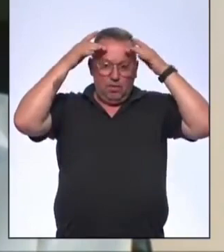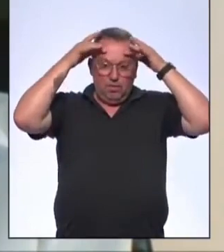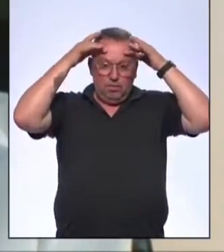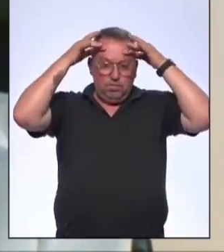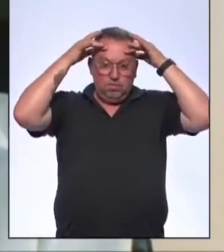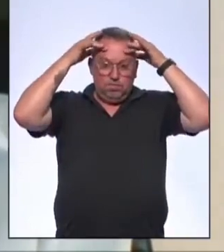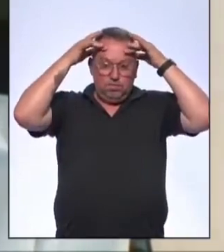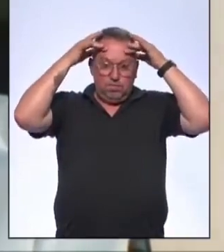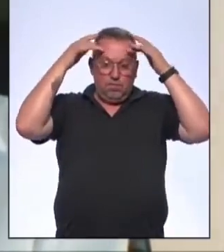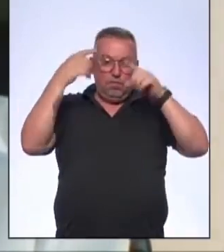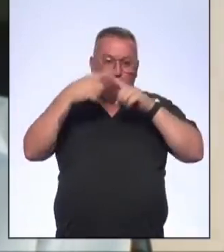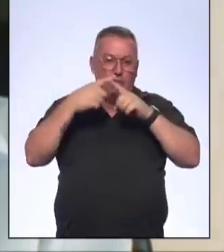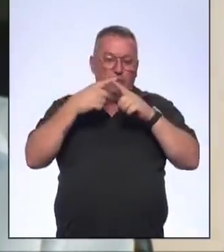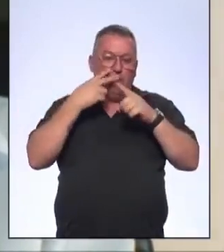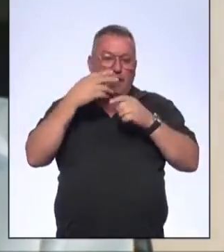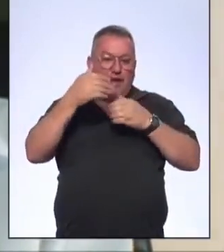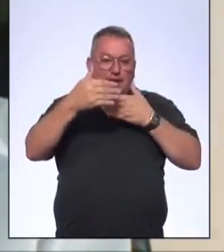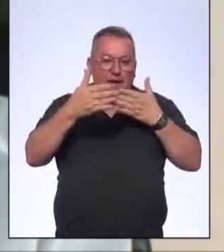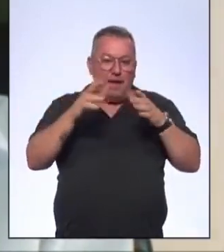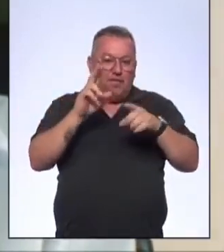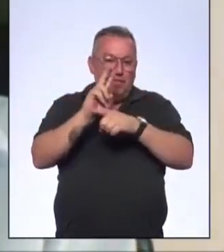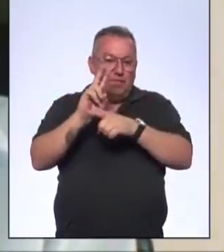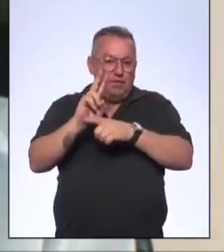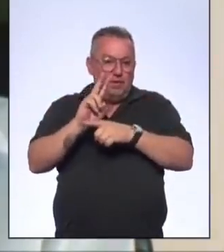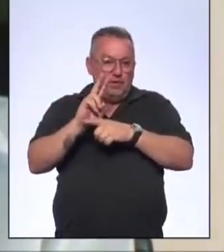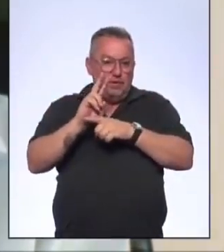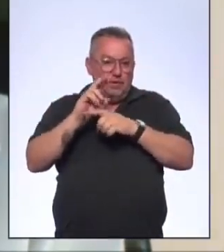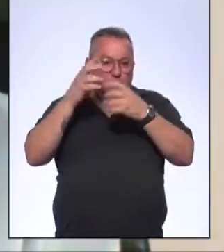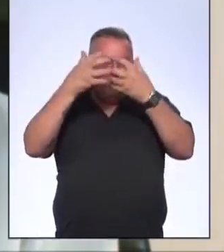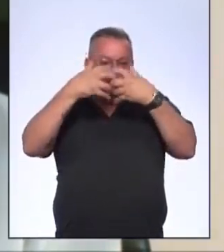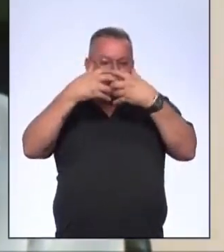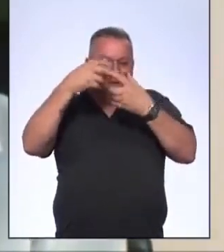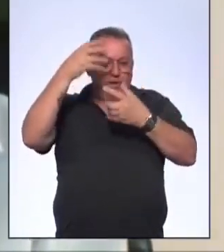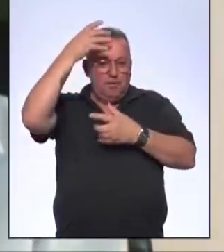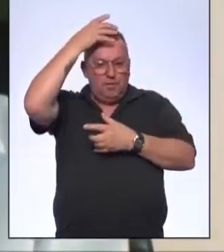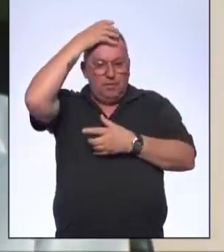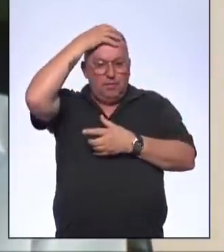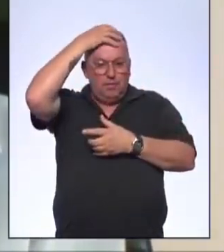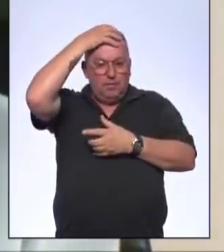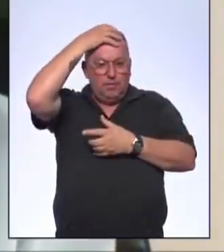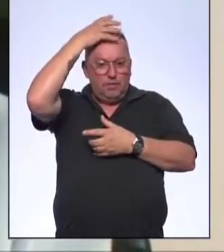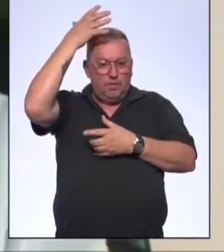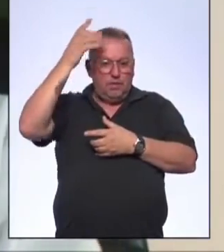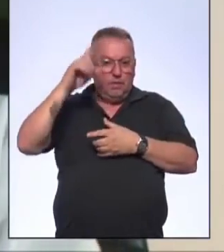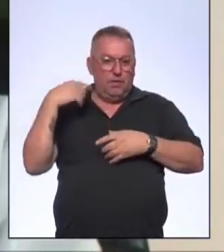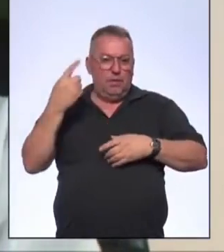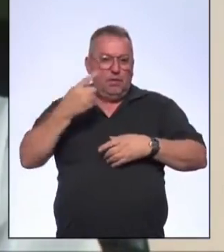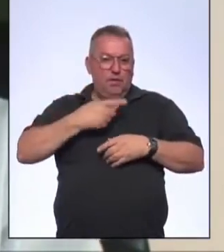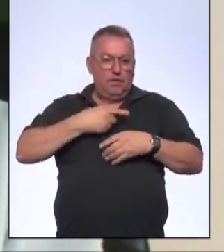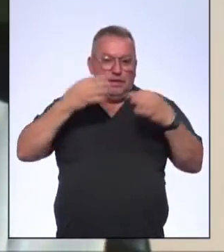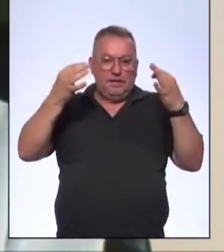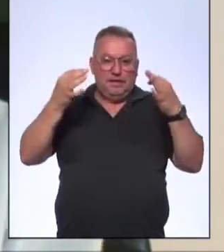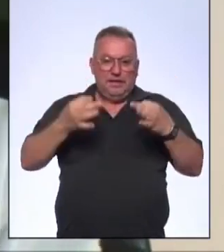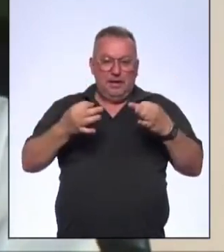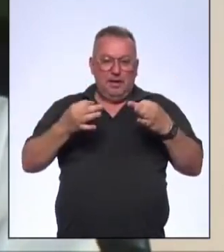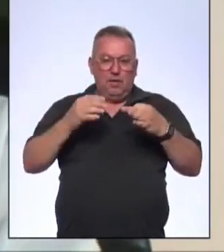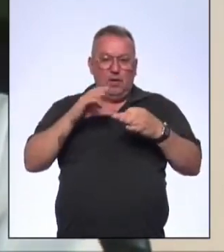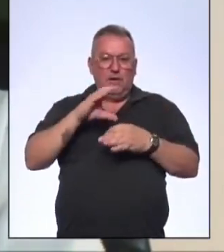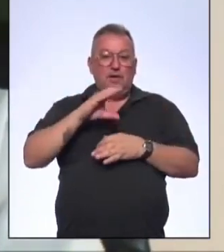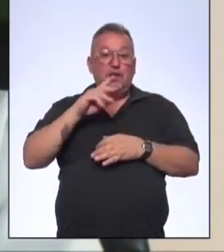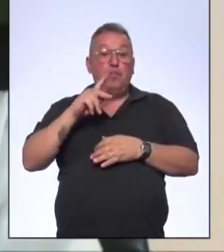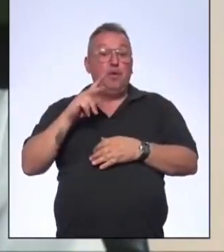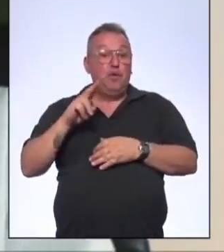tenho esse crânio? Isso aqui é uma caixa protetora para o cérebro. Gente, o cérebro é a nossa central, é a nossa